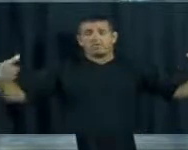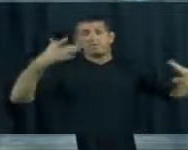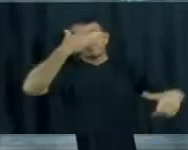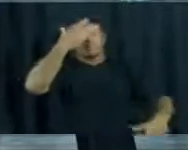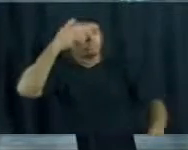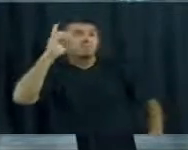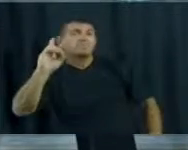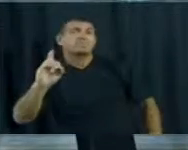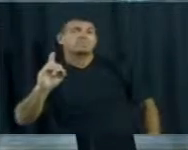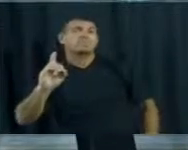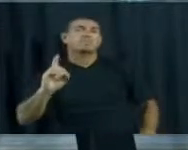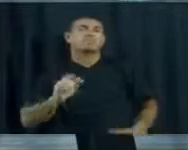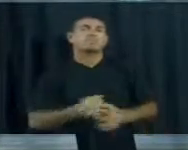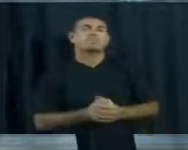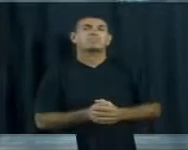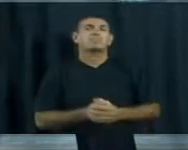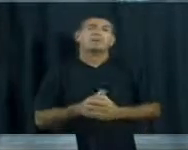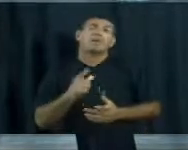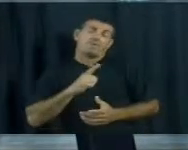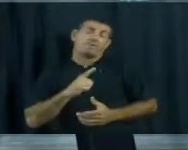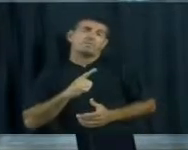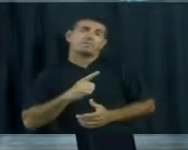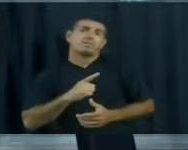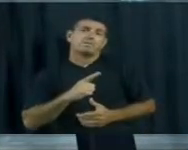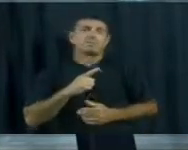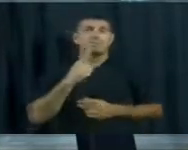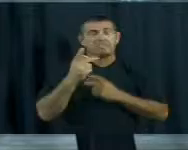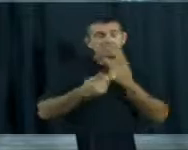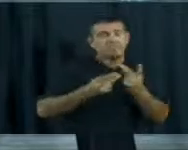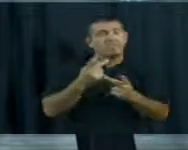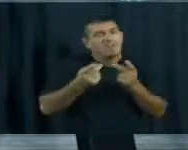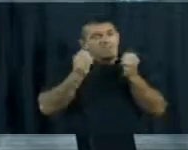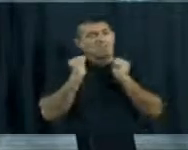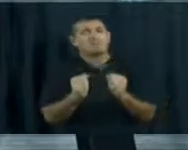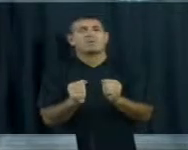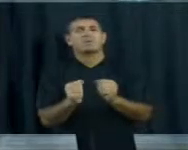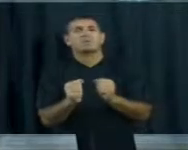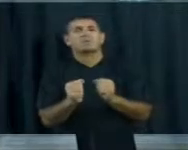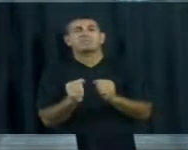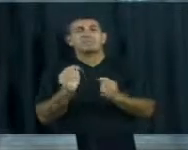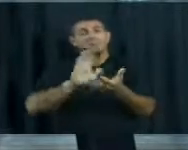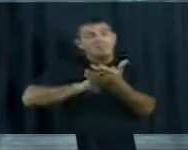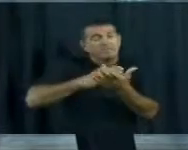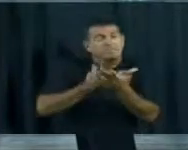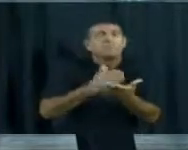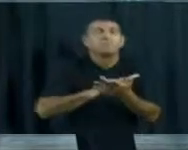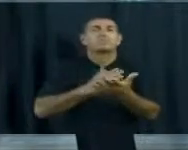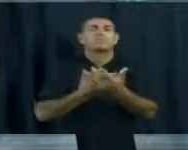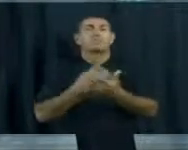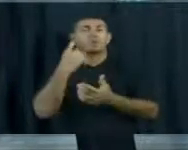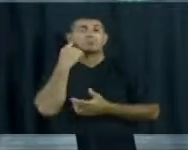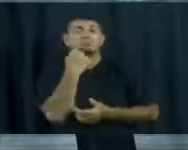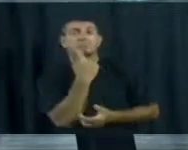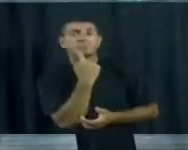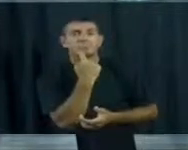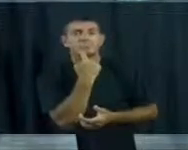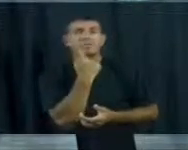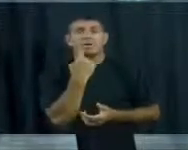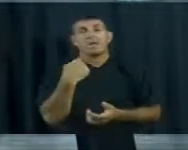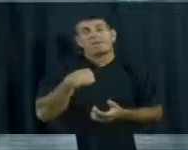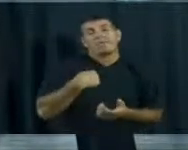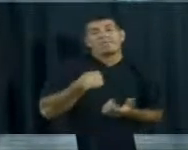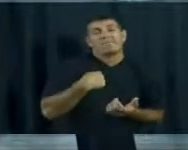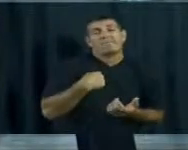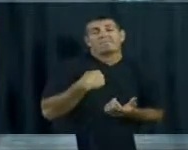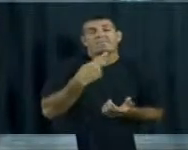pessoa com deficiência, eu, por exemplo, eu tenho competência para falar sobre a questão da interpretação de Libras, sobre a questão da surdez, mas eu não me sinto apta para